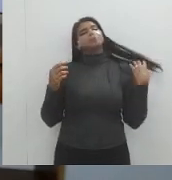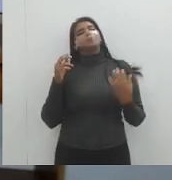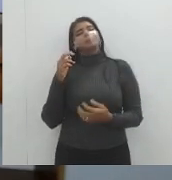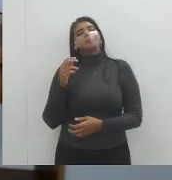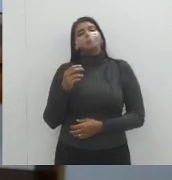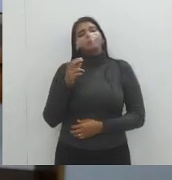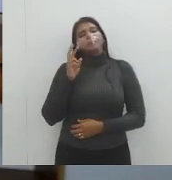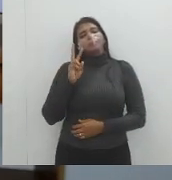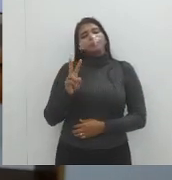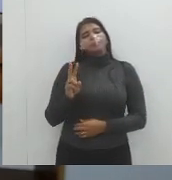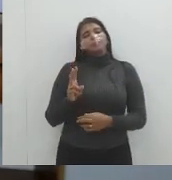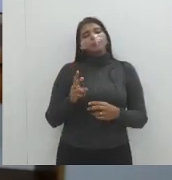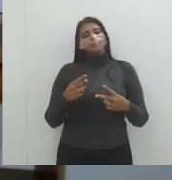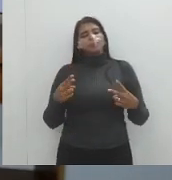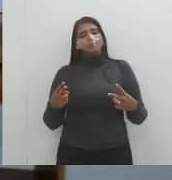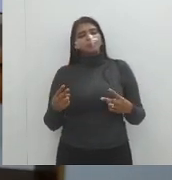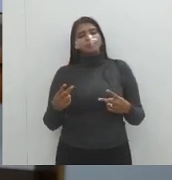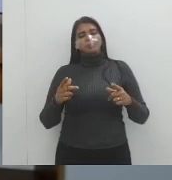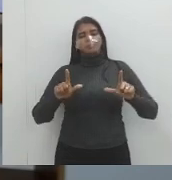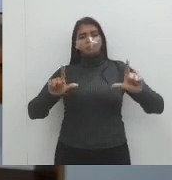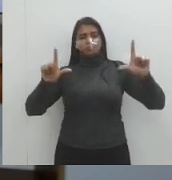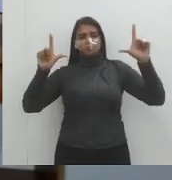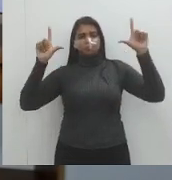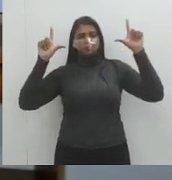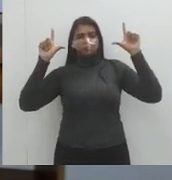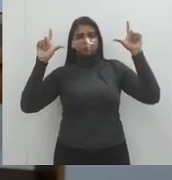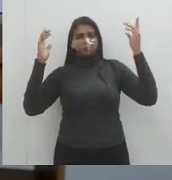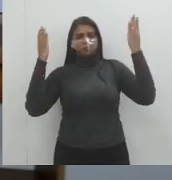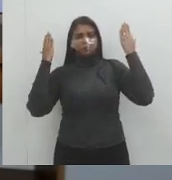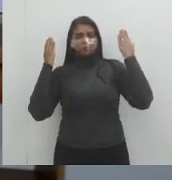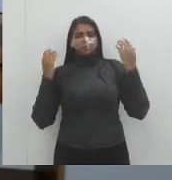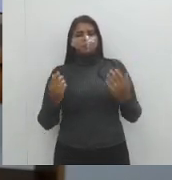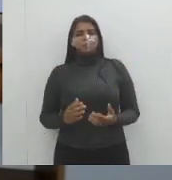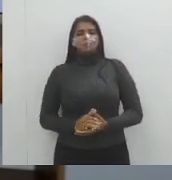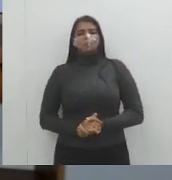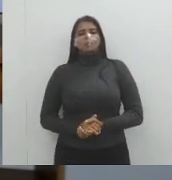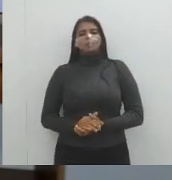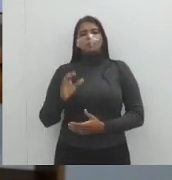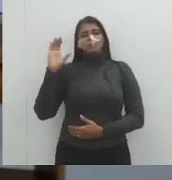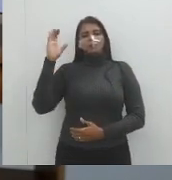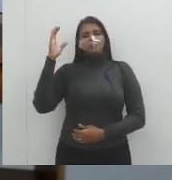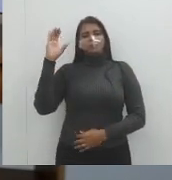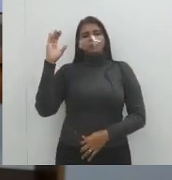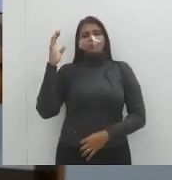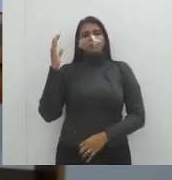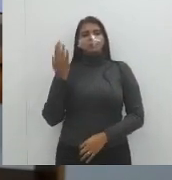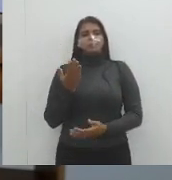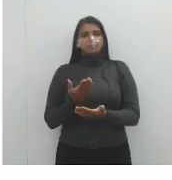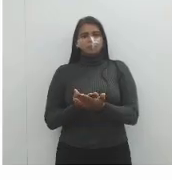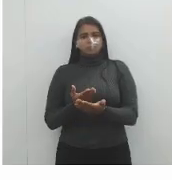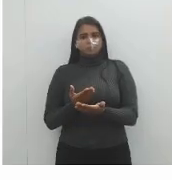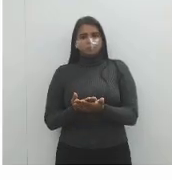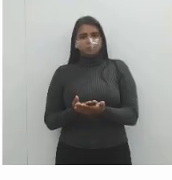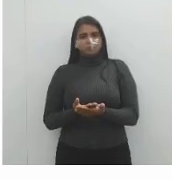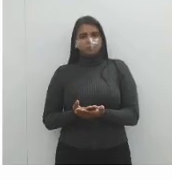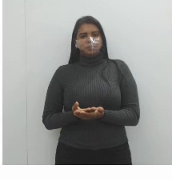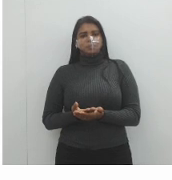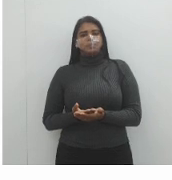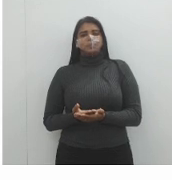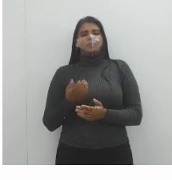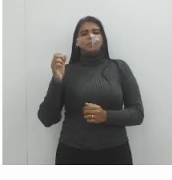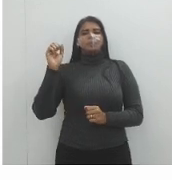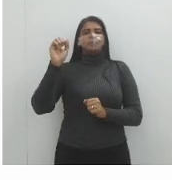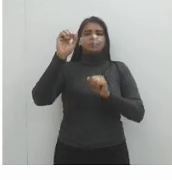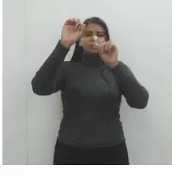das palavras que vocês colocaram aqui, tá? Então, a astronomia ela é uma ciência que estuda, olha aqui, aparece logo no centro, né?